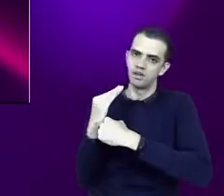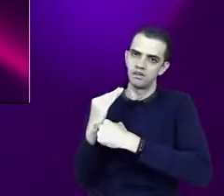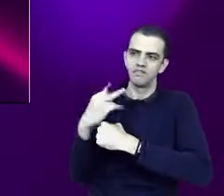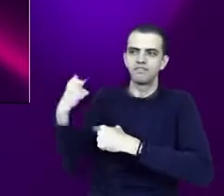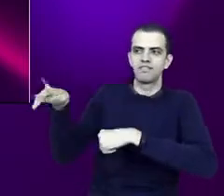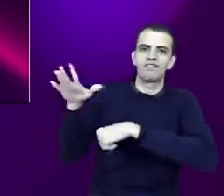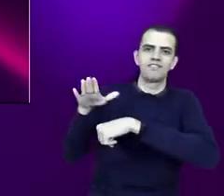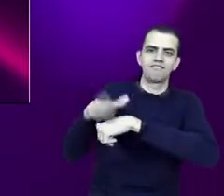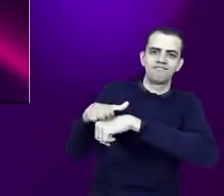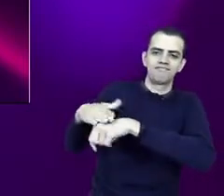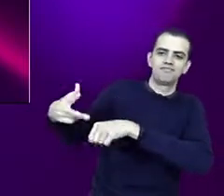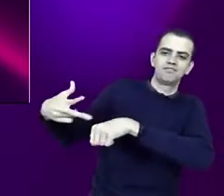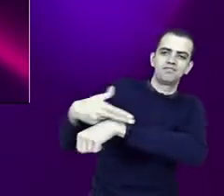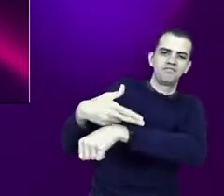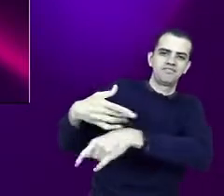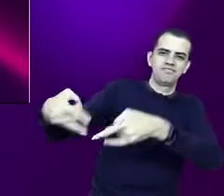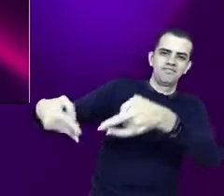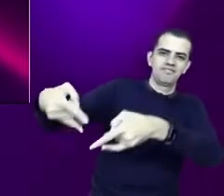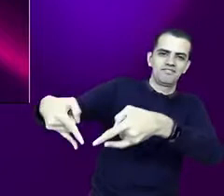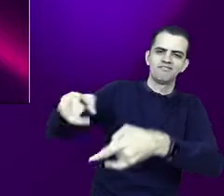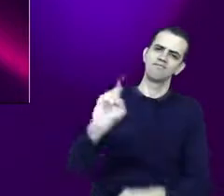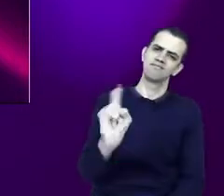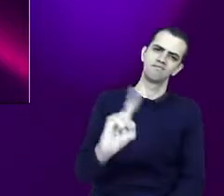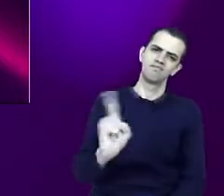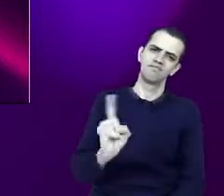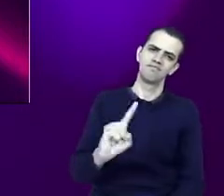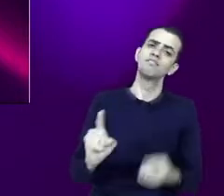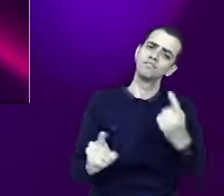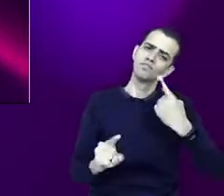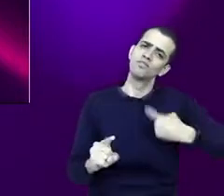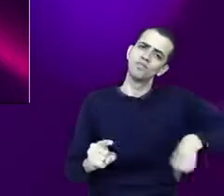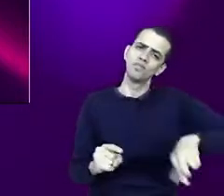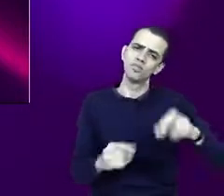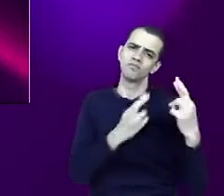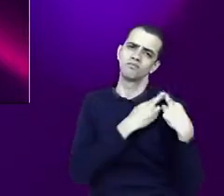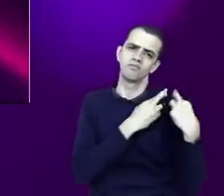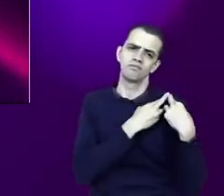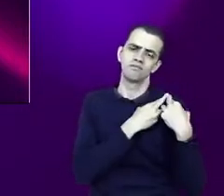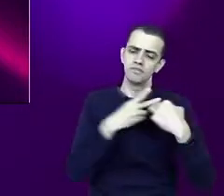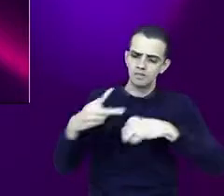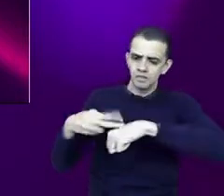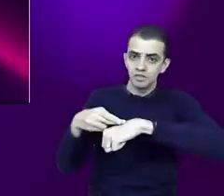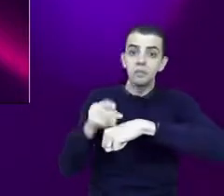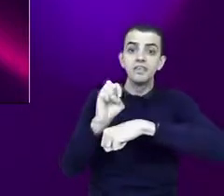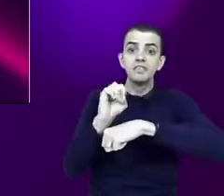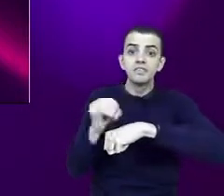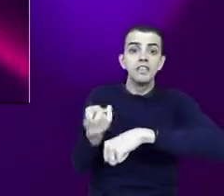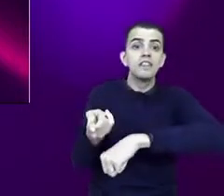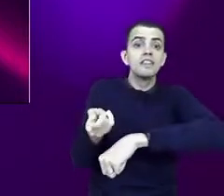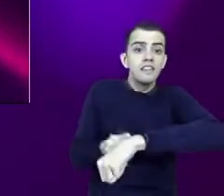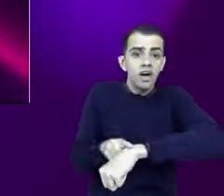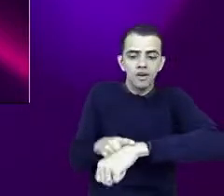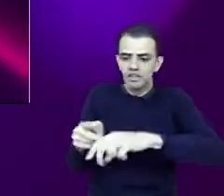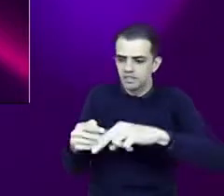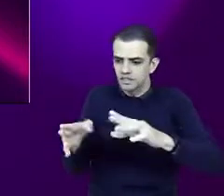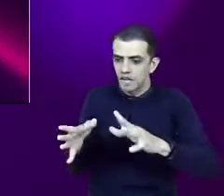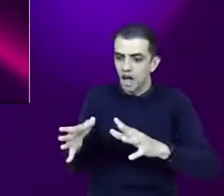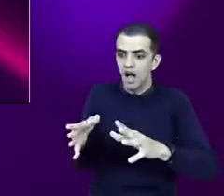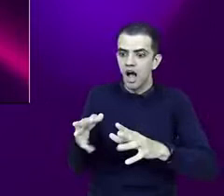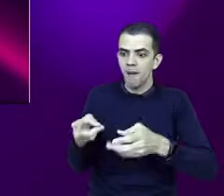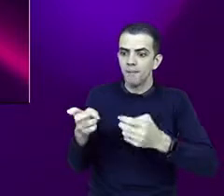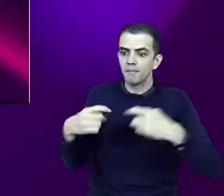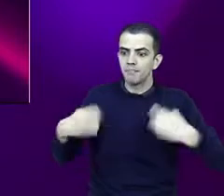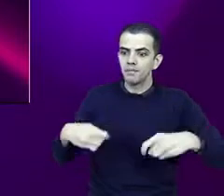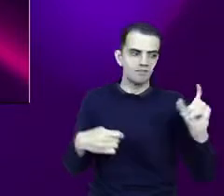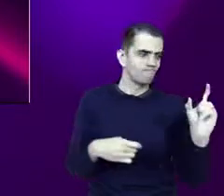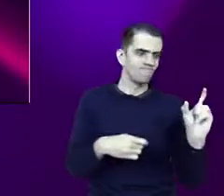Então, durante o ato operatório, nós temos a possibilidade de reprogramar a cirurgia. Você muda o tamanho do implante, você muda o implante que